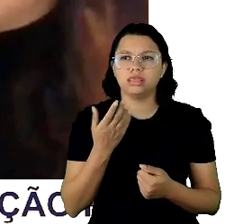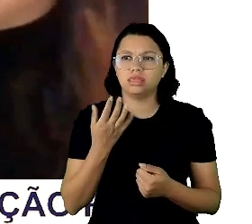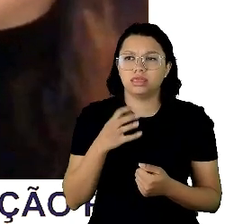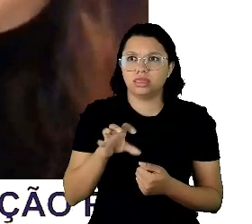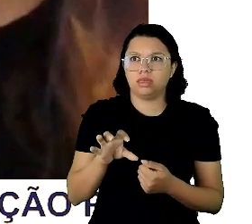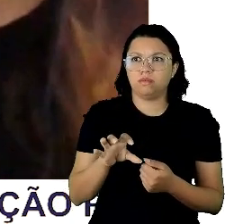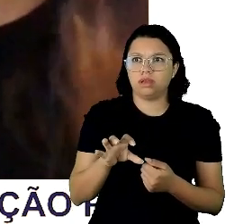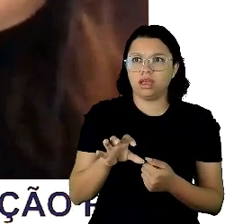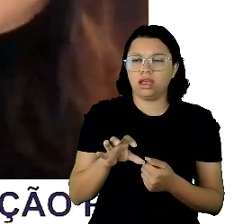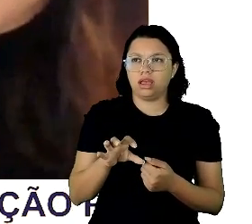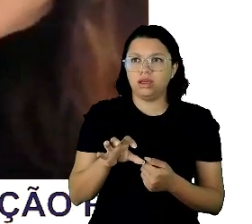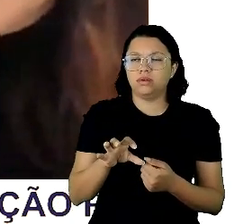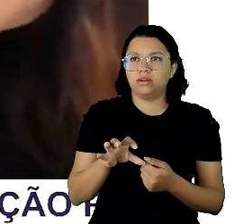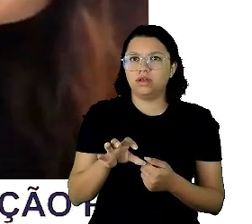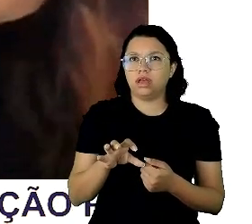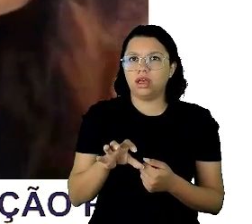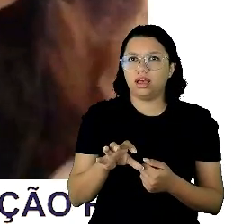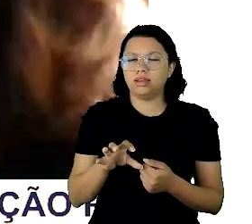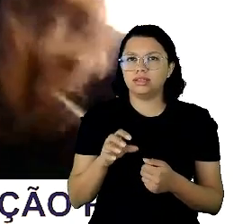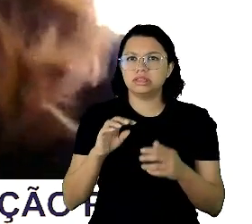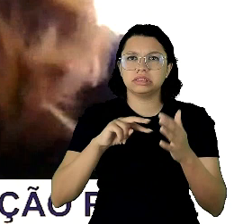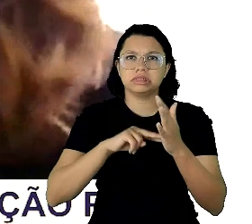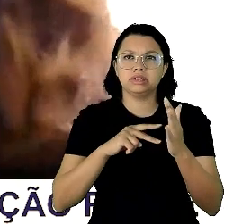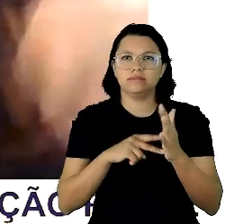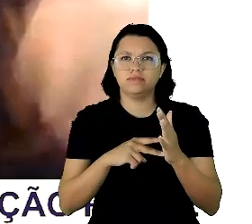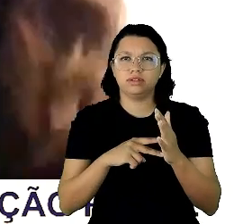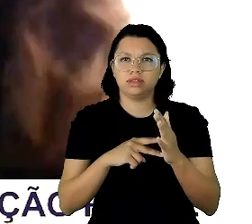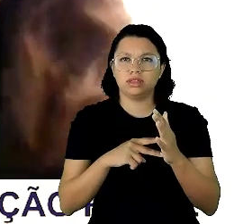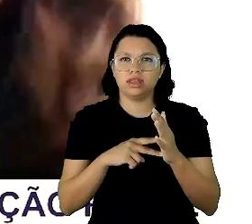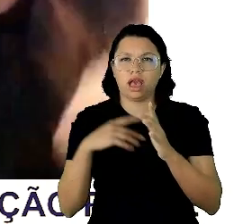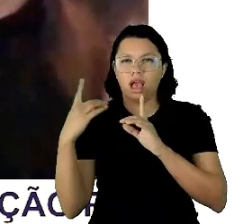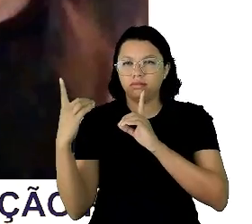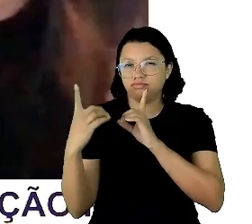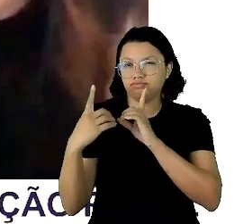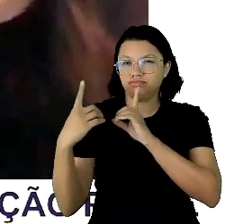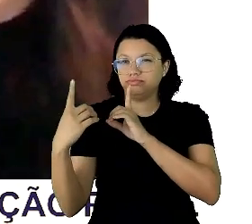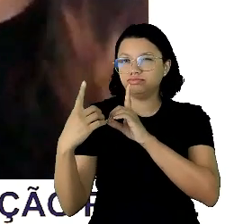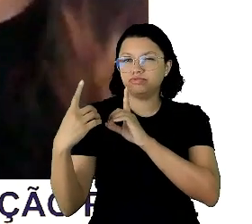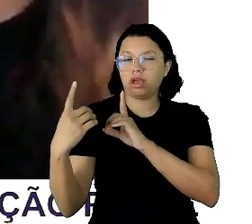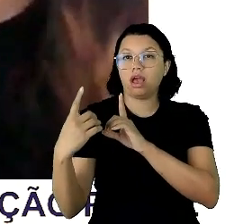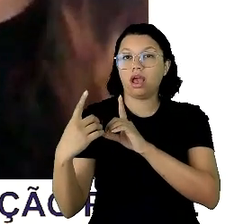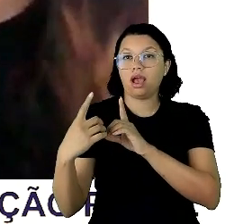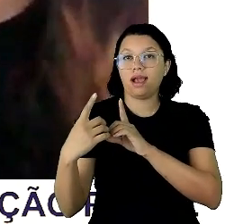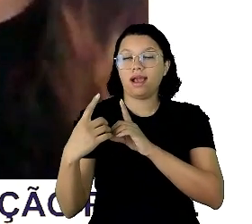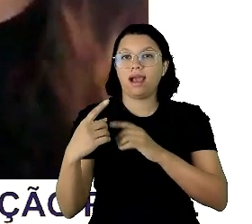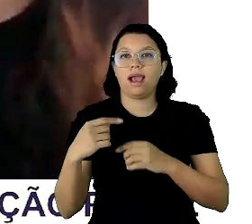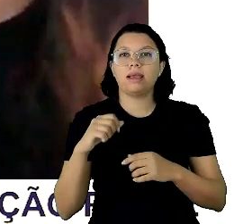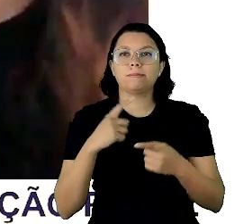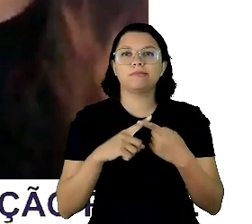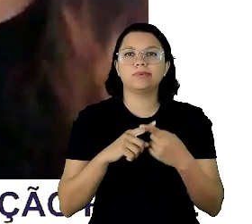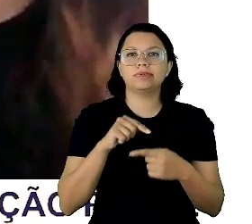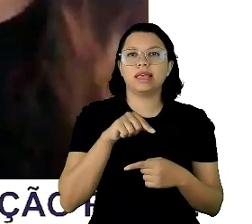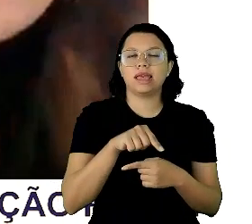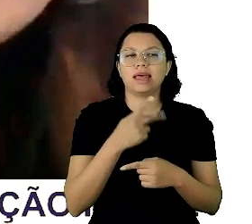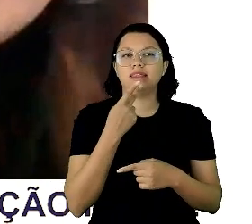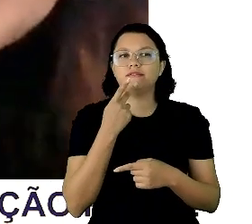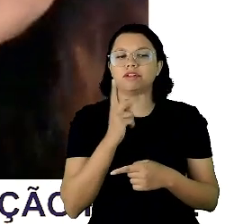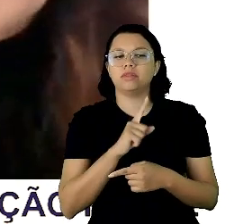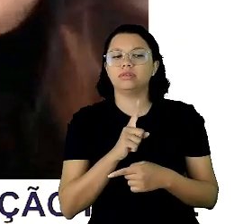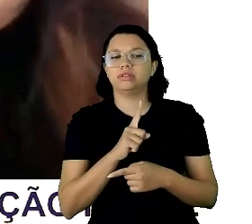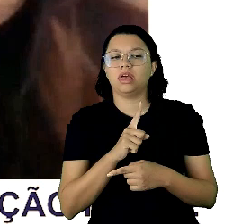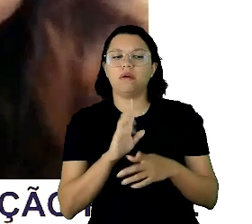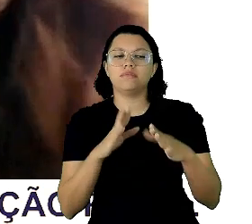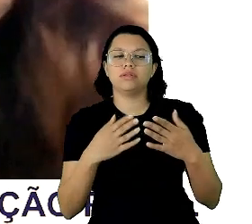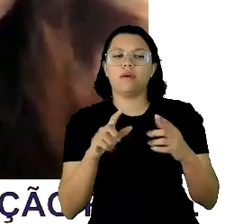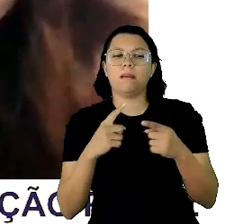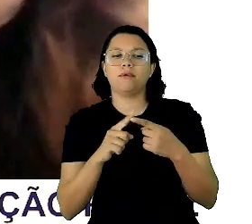mulher difícil. E aí, se alguém chega para o menino, vai lá, insiste. Porque se ela disse não, é porque ela está querendo cidade difícil. Não, se ela disse não, é